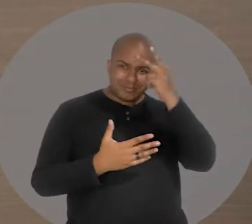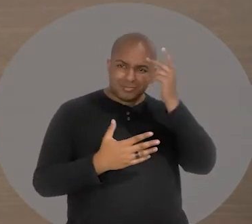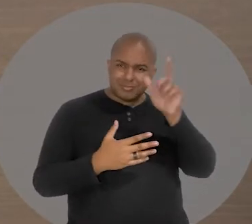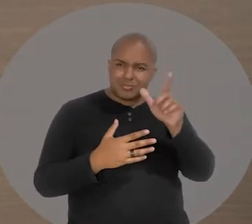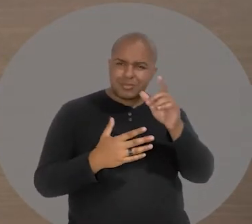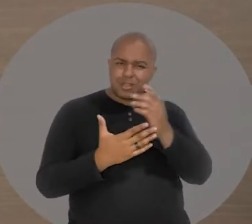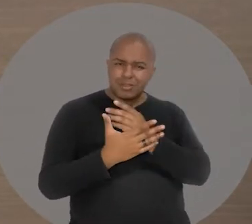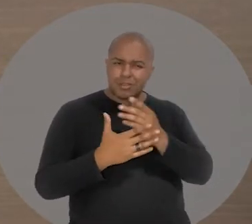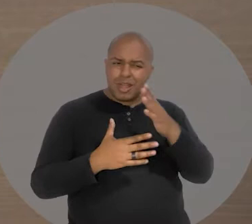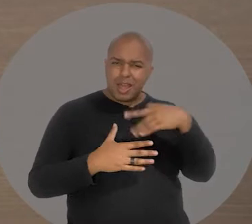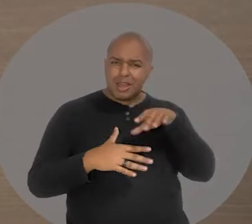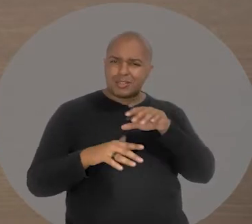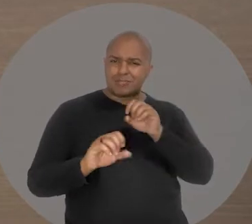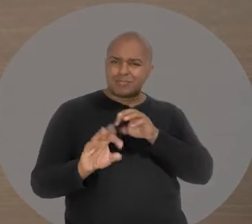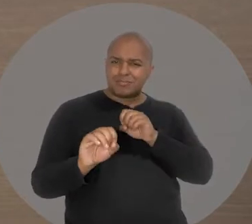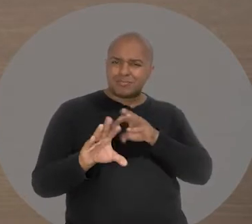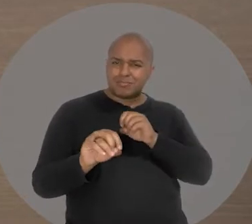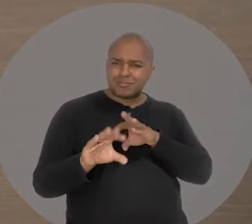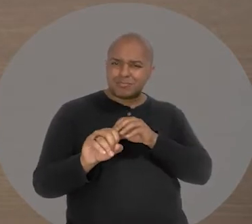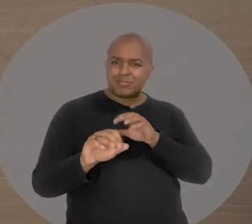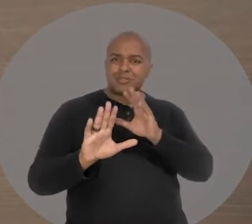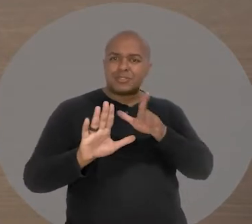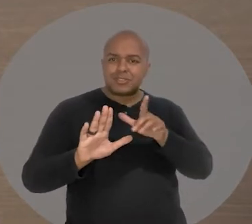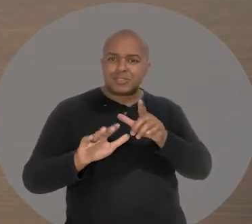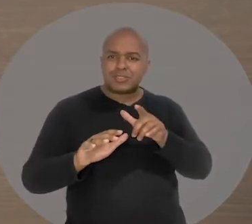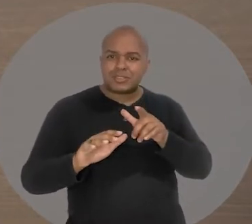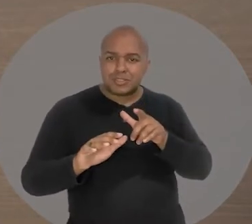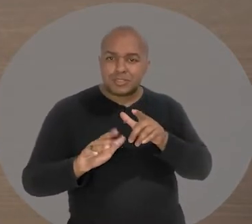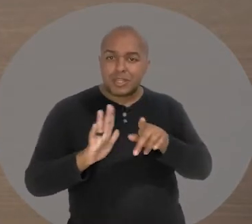da educação já estavam